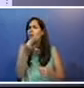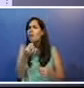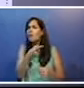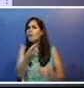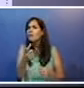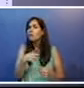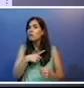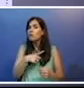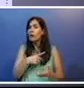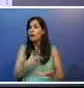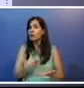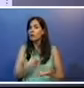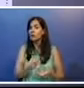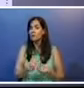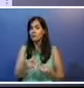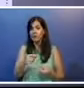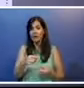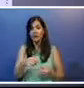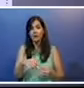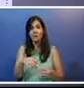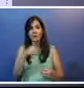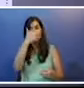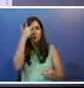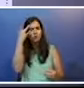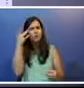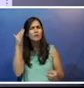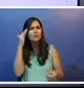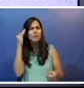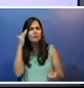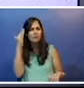convencer o leitor?